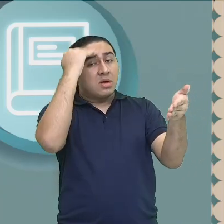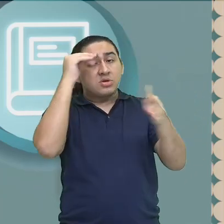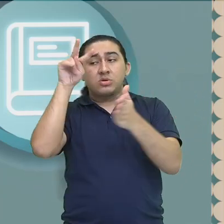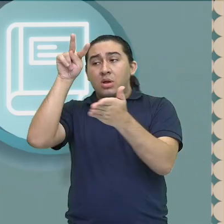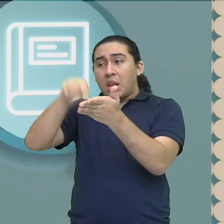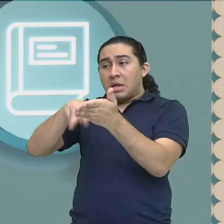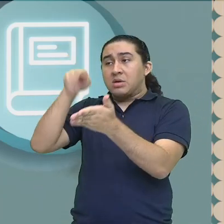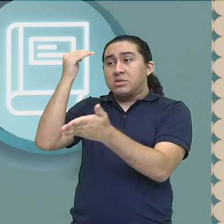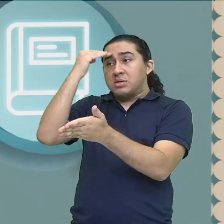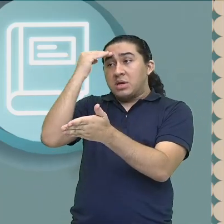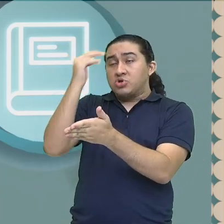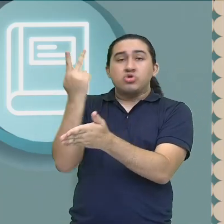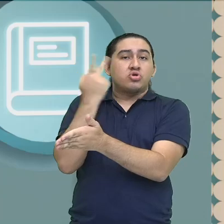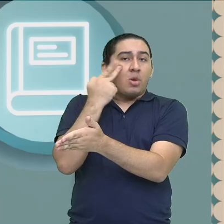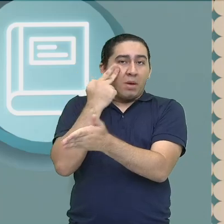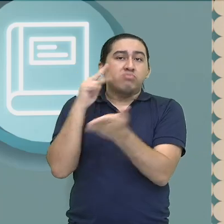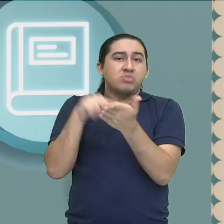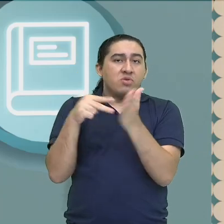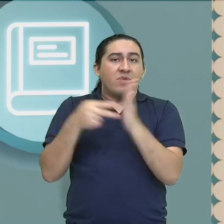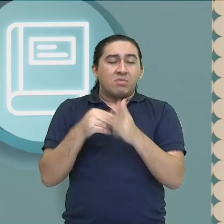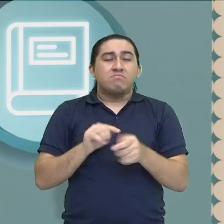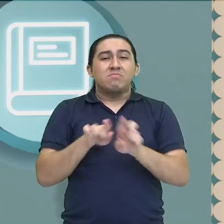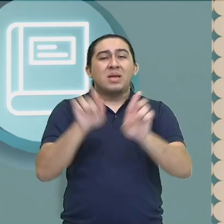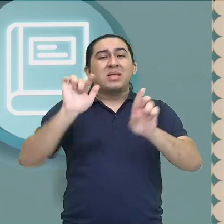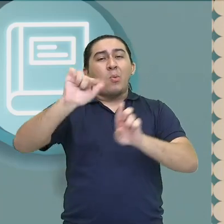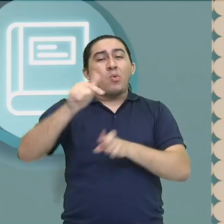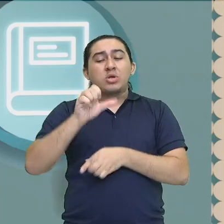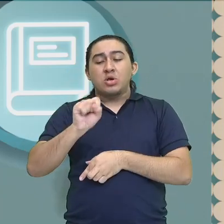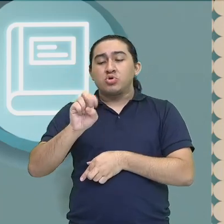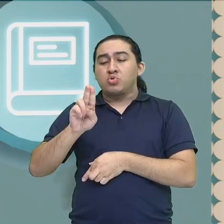sentido. As subordinadas, não.